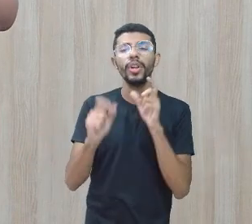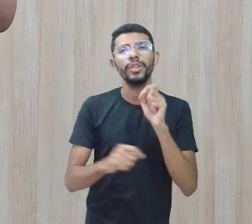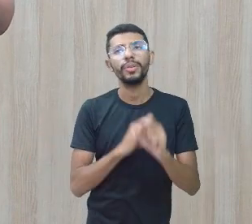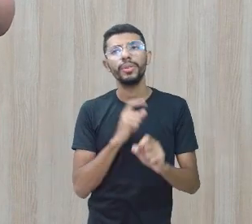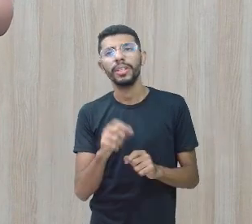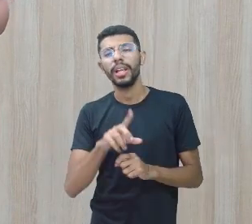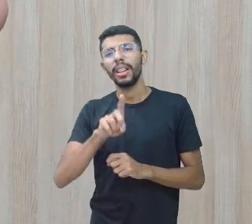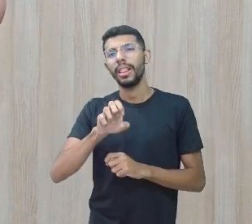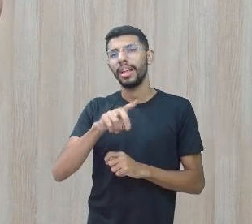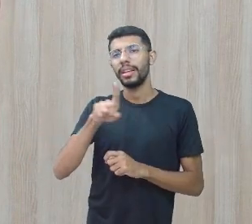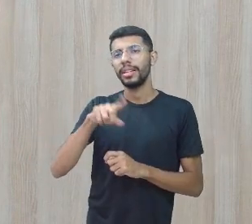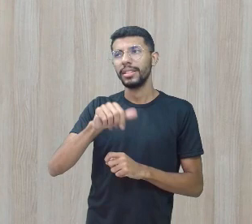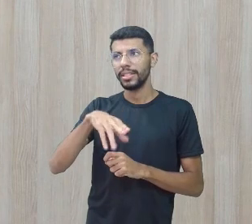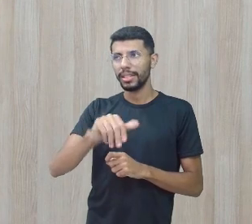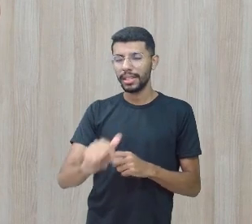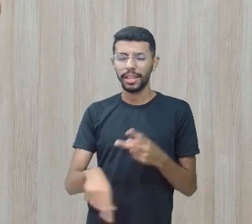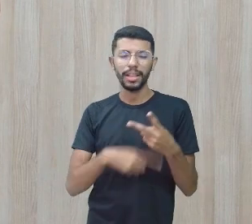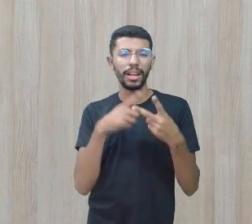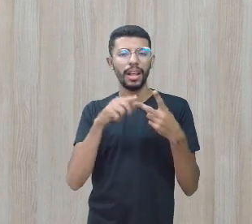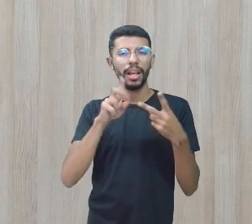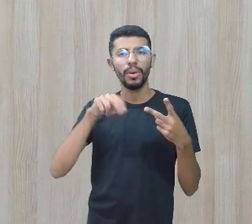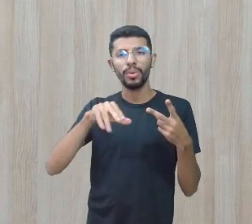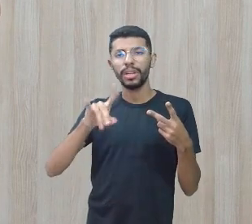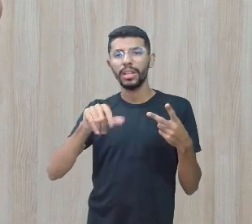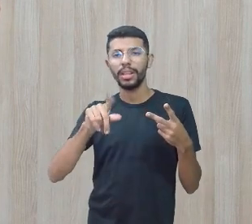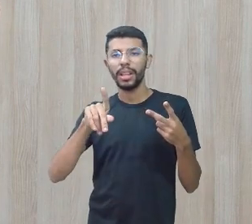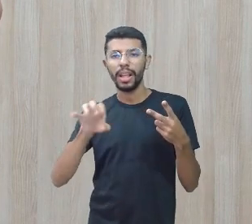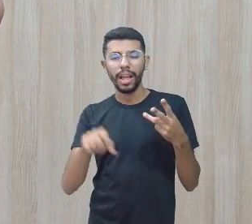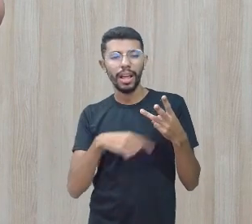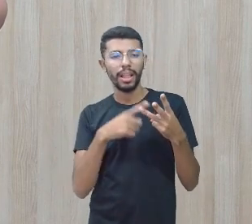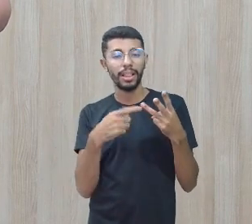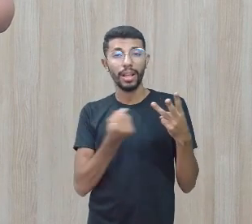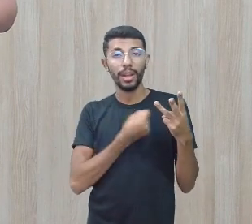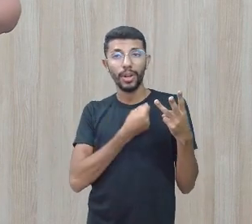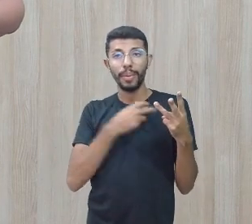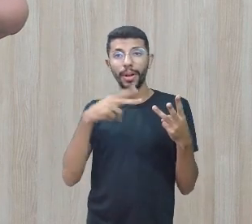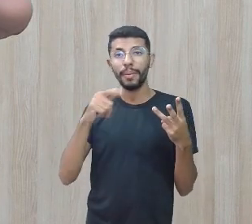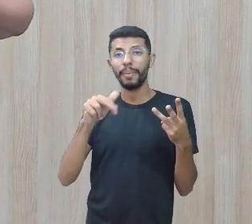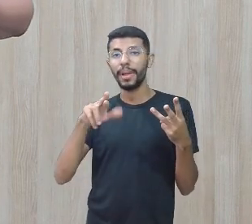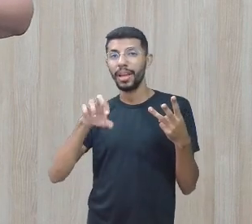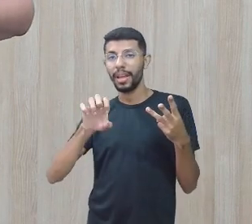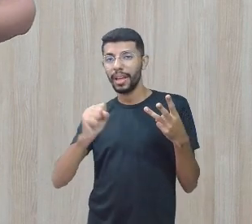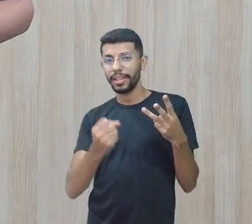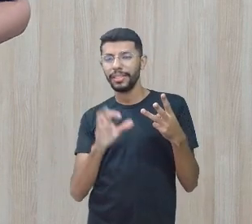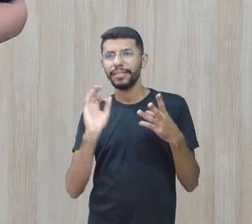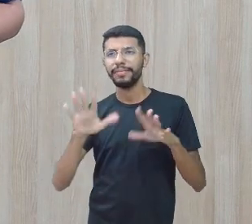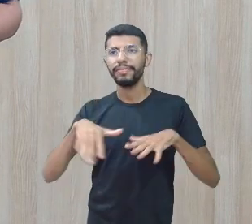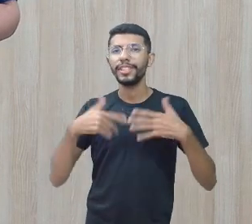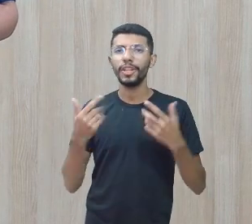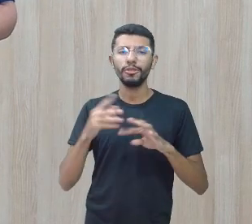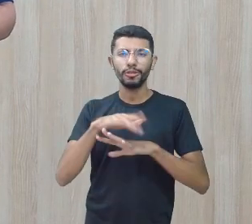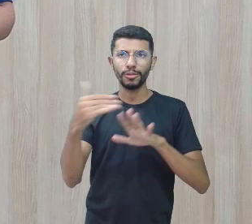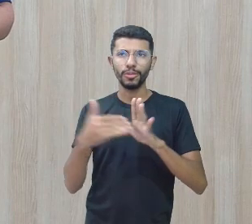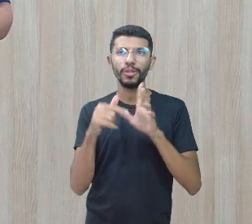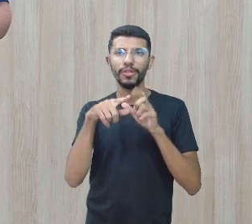dezena, unidade, números pares. Então, tudo isso você pode trabalhar nesse tipo de